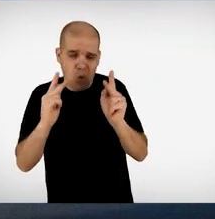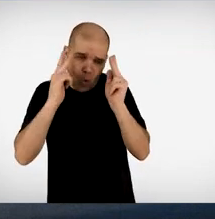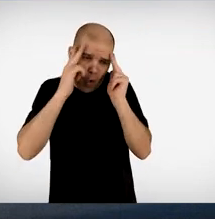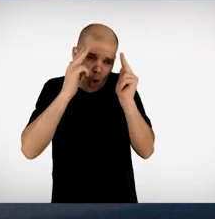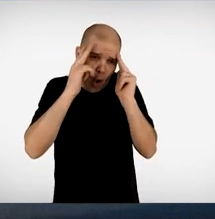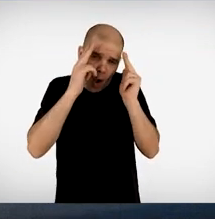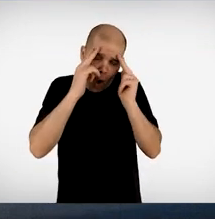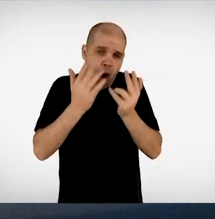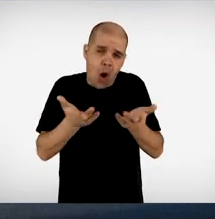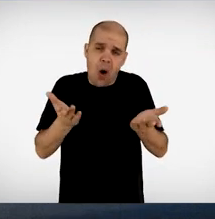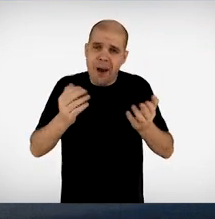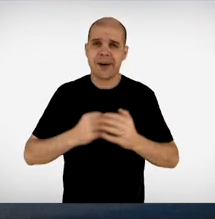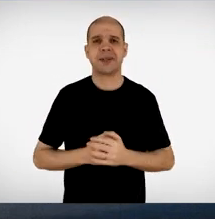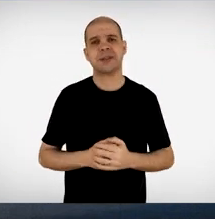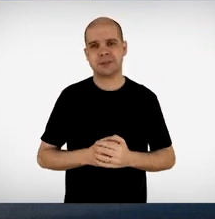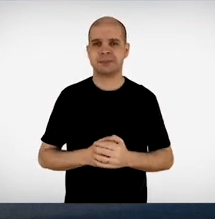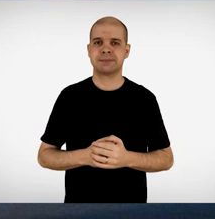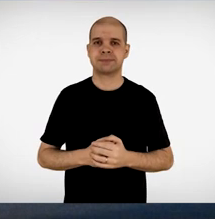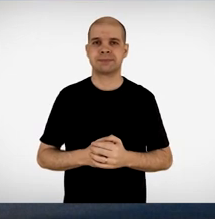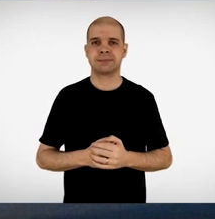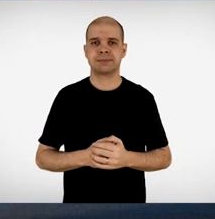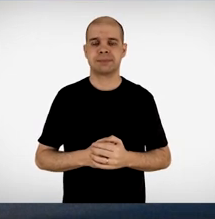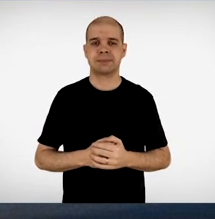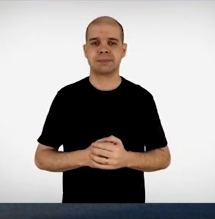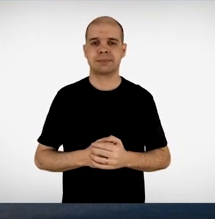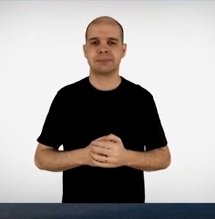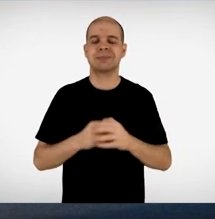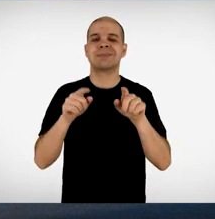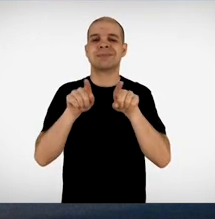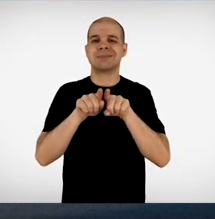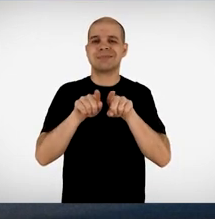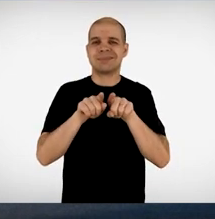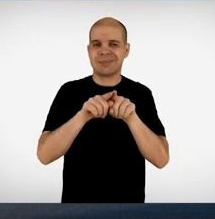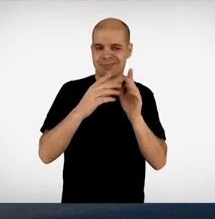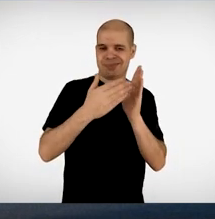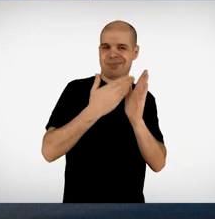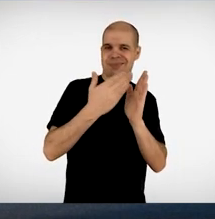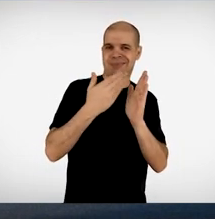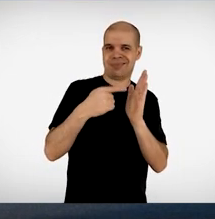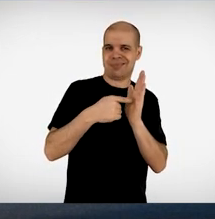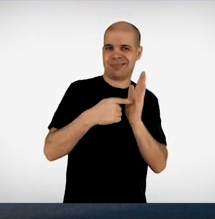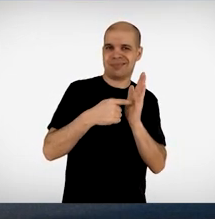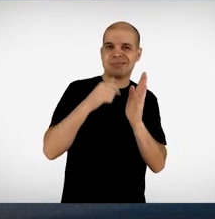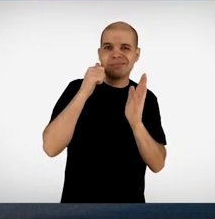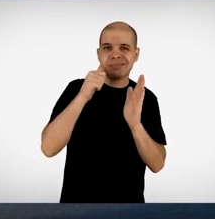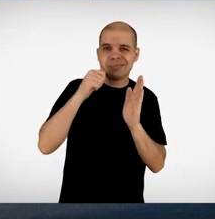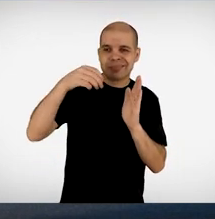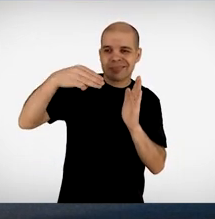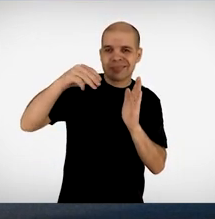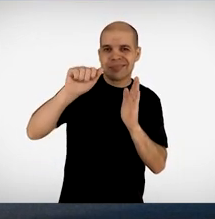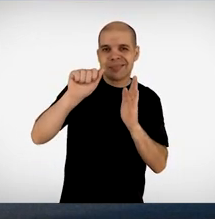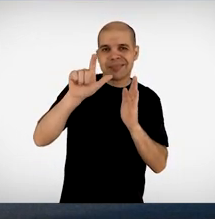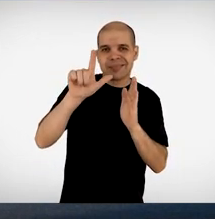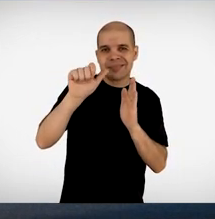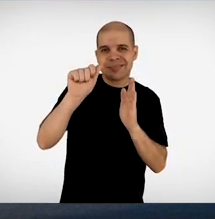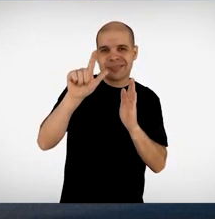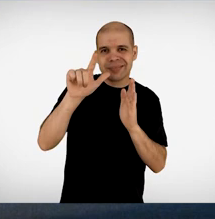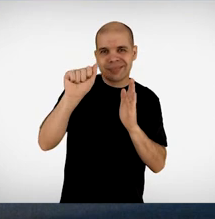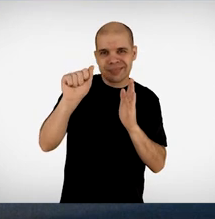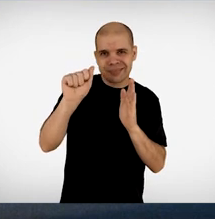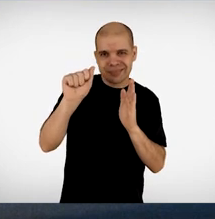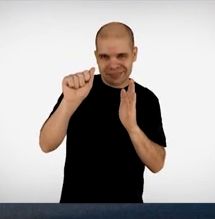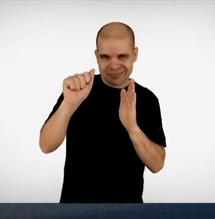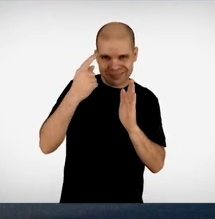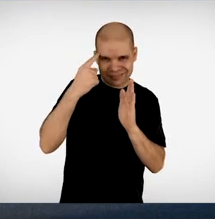menos por aí minha resposta para você. Tem um, no começo do livro da Malala, não sei se vocês já leram, que ela conta a